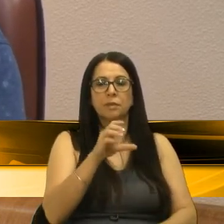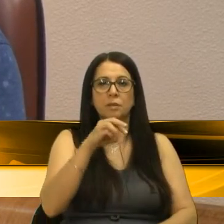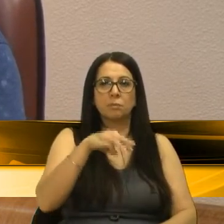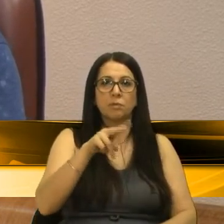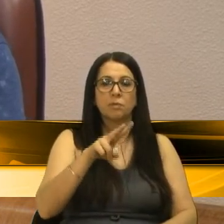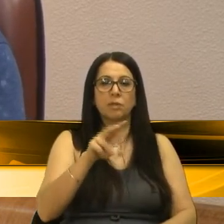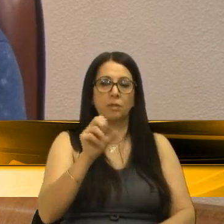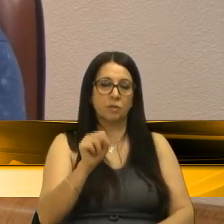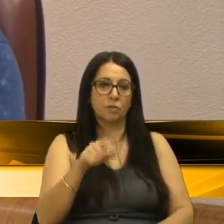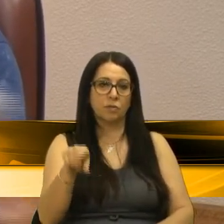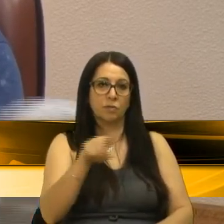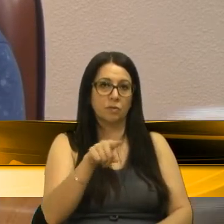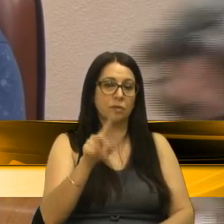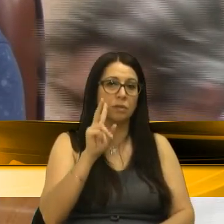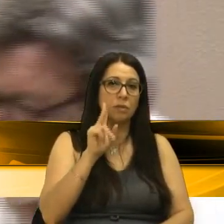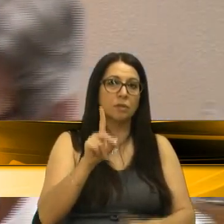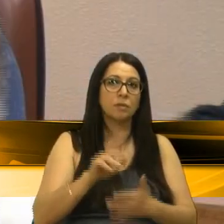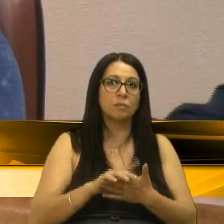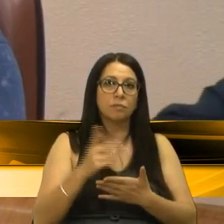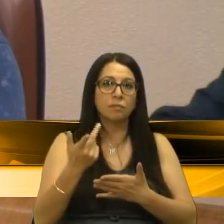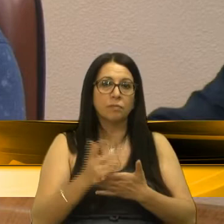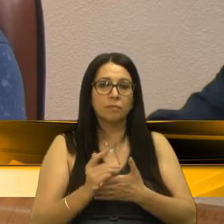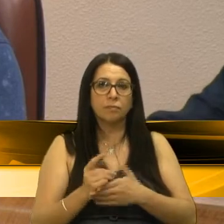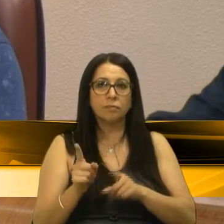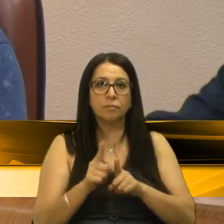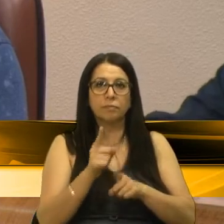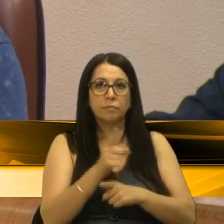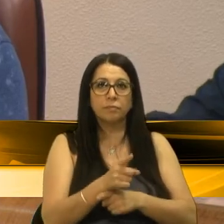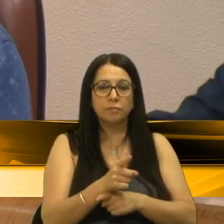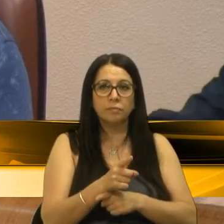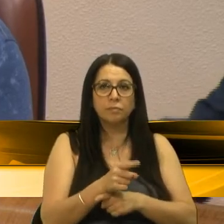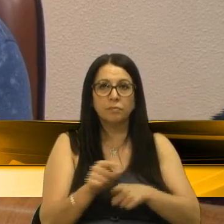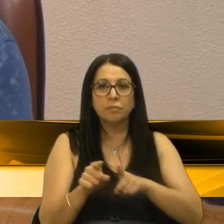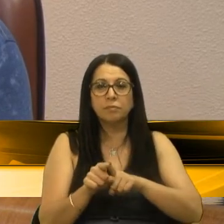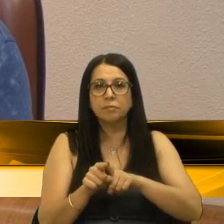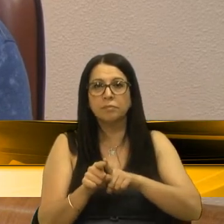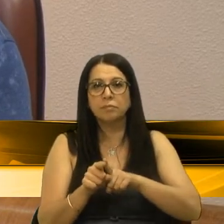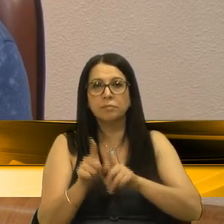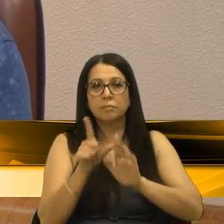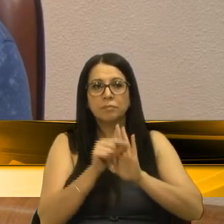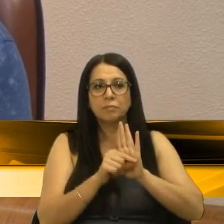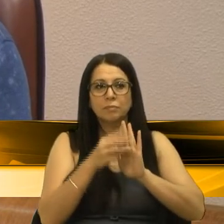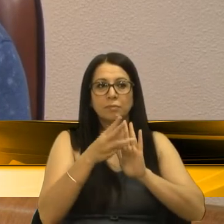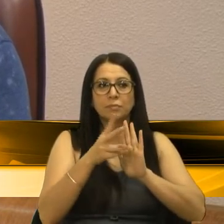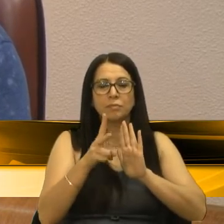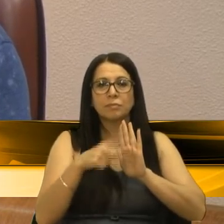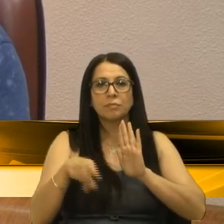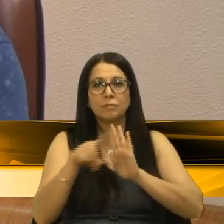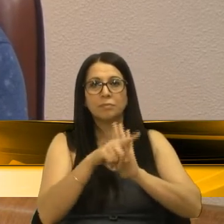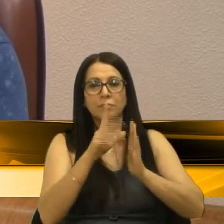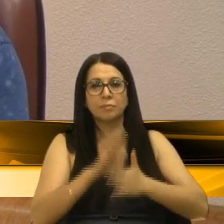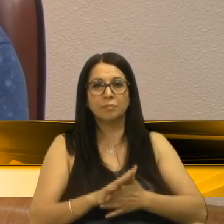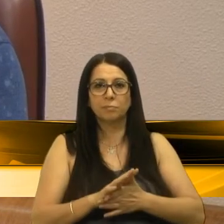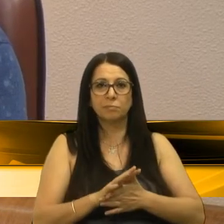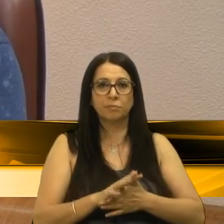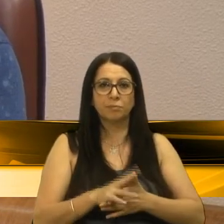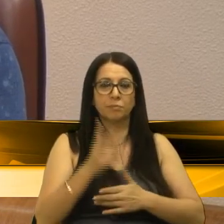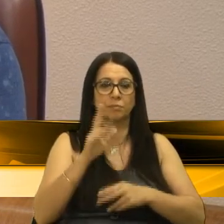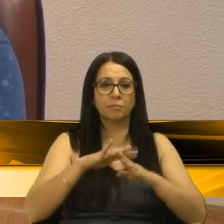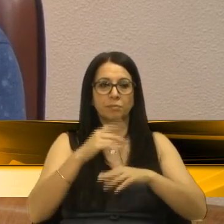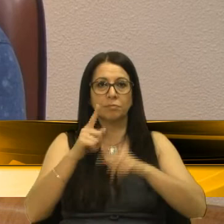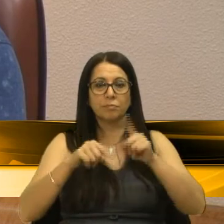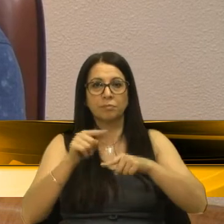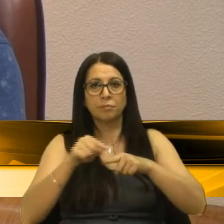Seção 2ª, da instalação de duas atividades na mesma edificação. Artigo 32. Poderão ser licenciadas duas ou mais atividades em que uma